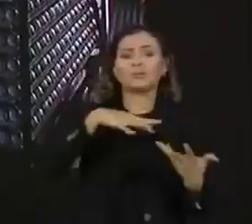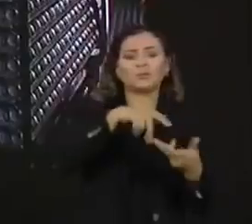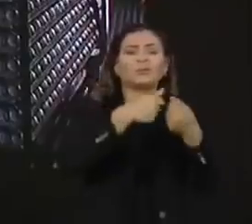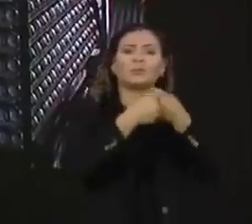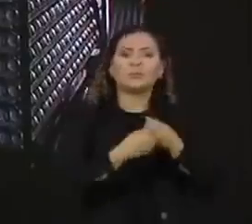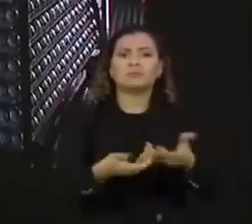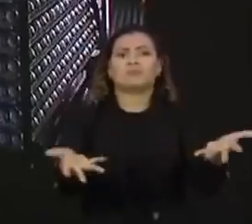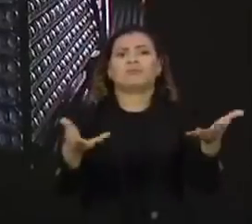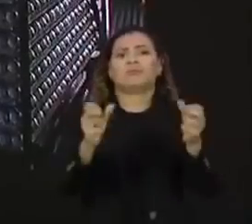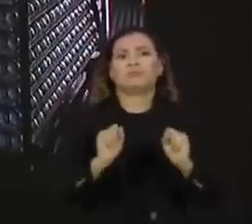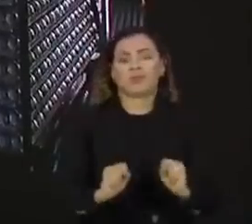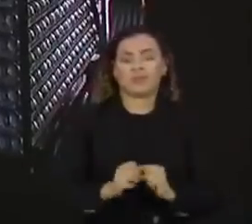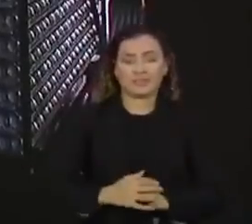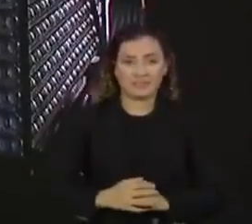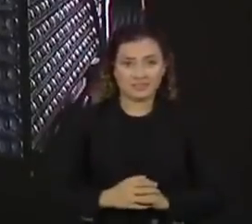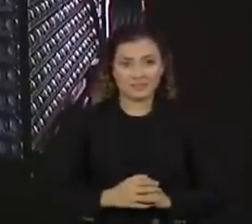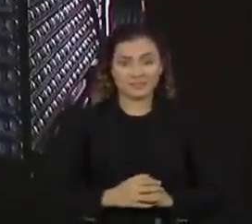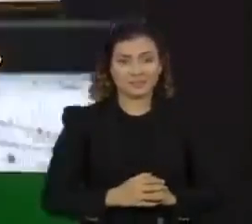Próximo.